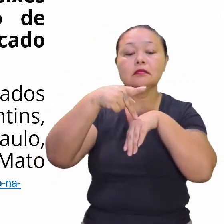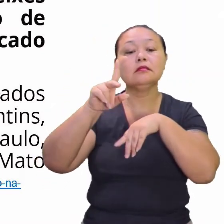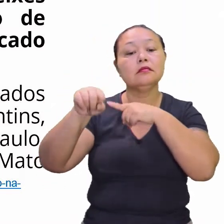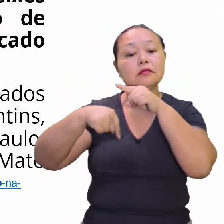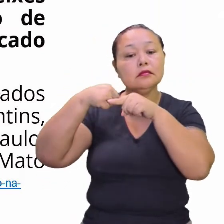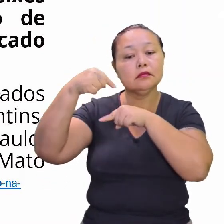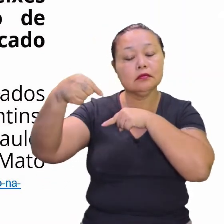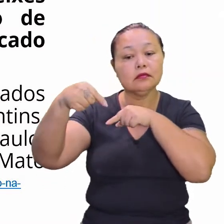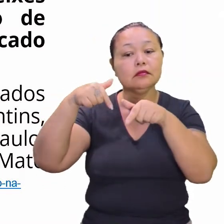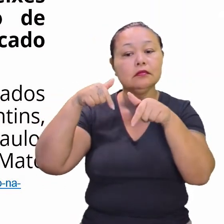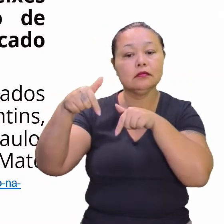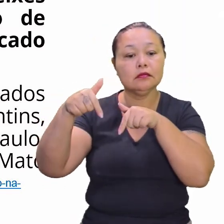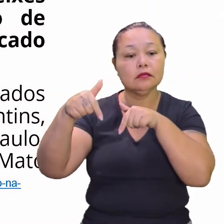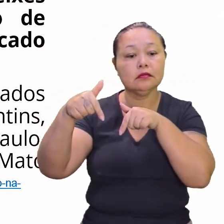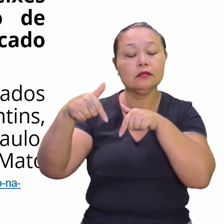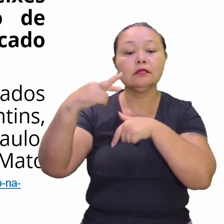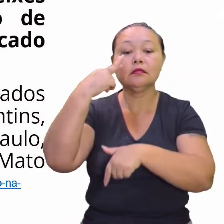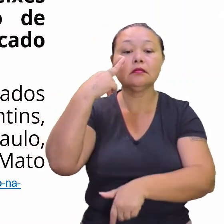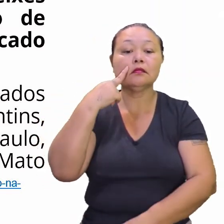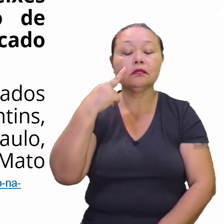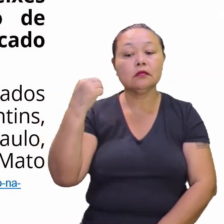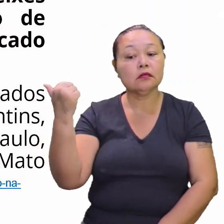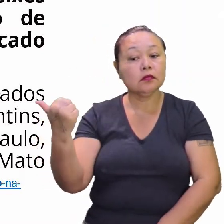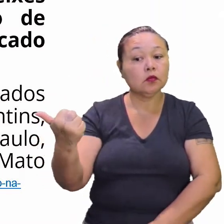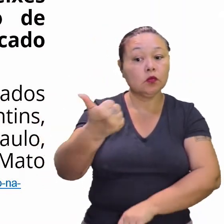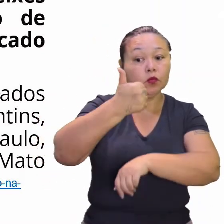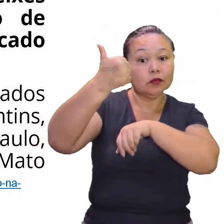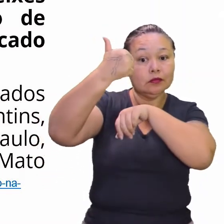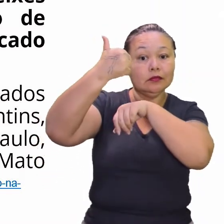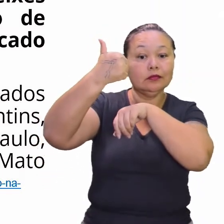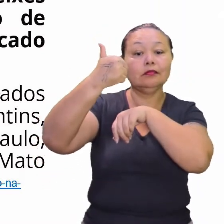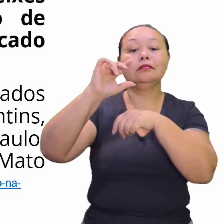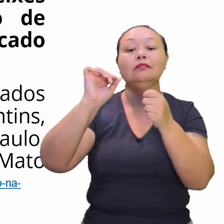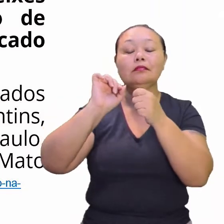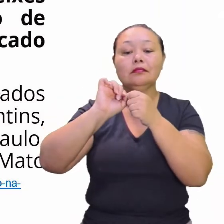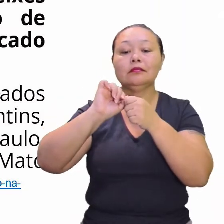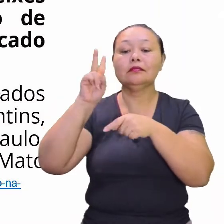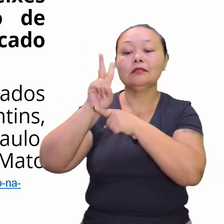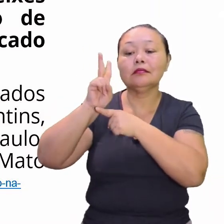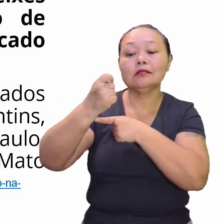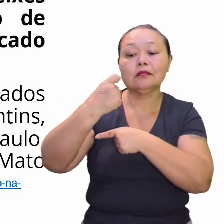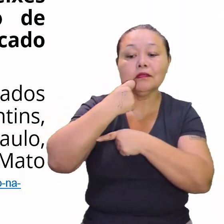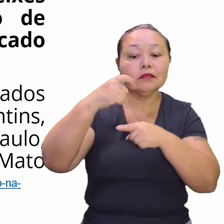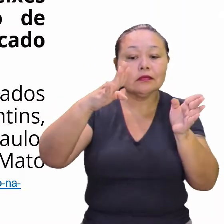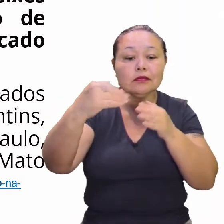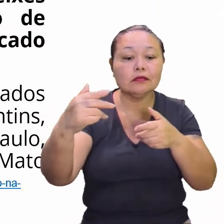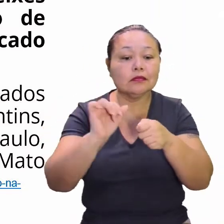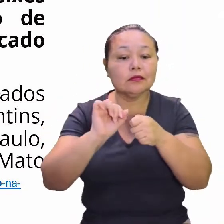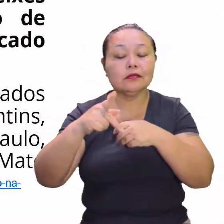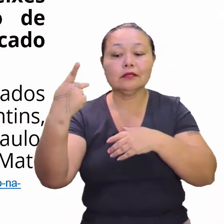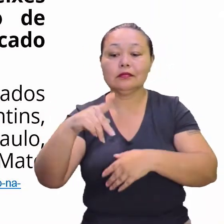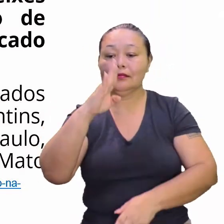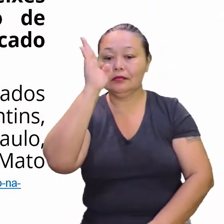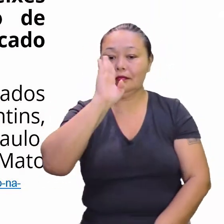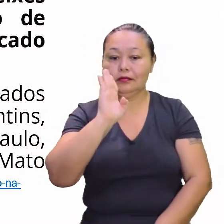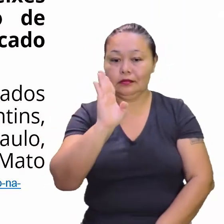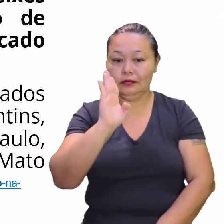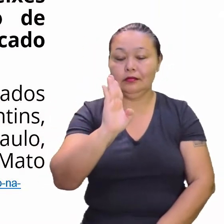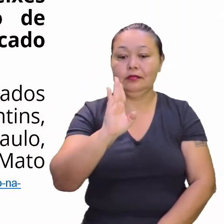desse trabalho colocou Rondônia em primeiro lugar na criação de peixes nativos do